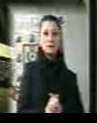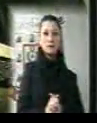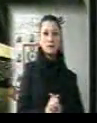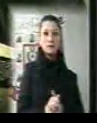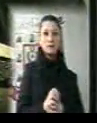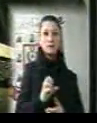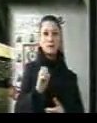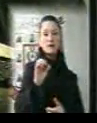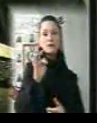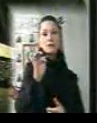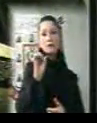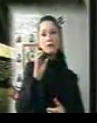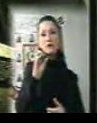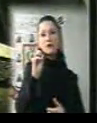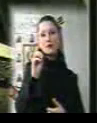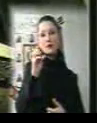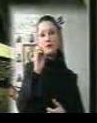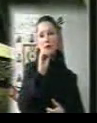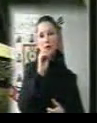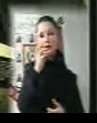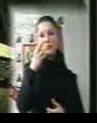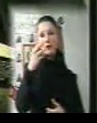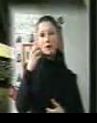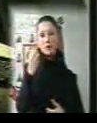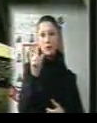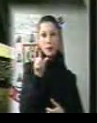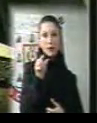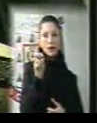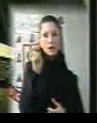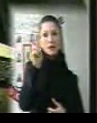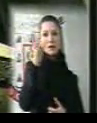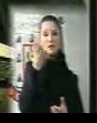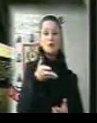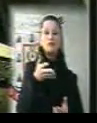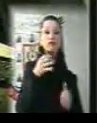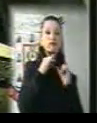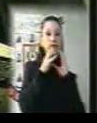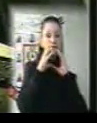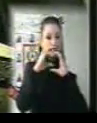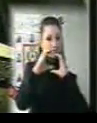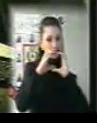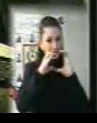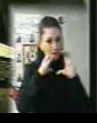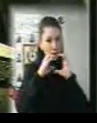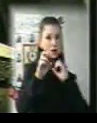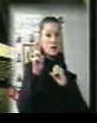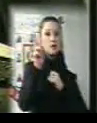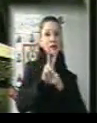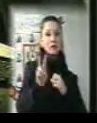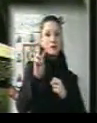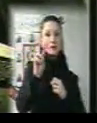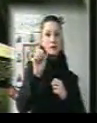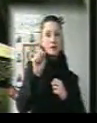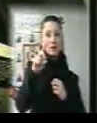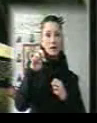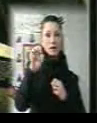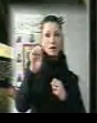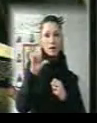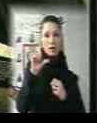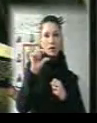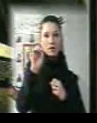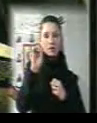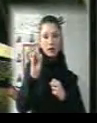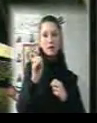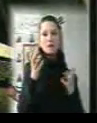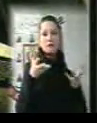Ofício 031/15. Senhor Presidente, venho através deste comunicar a Vossa Excelência que o vereador Vanderlei José Zilli não se fará presente